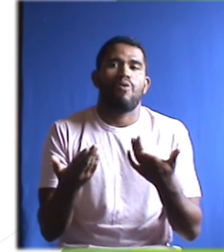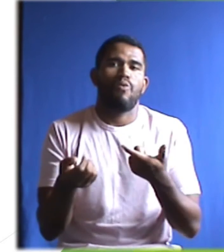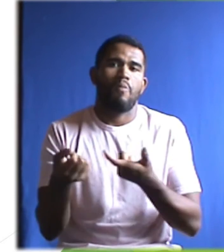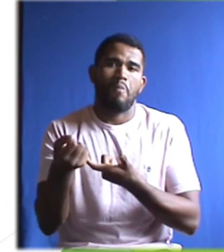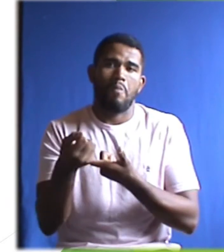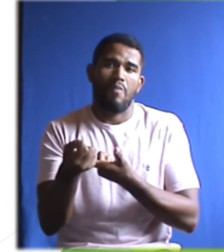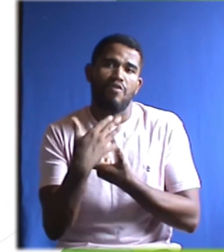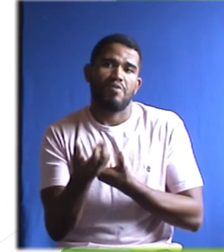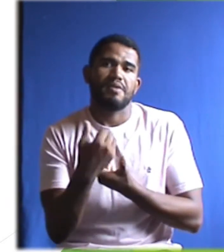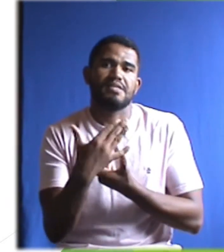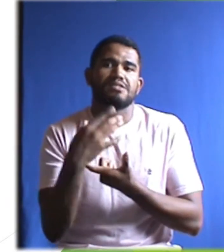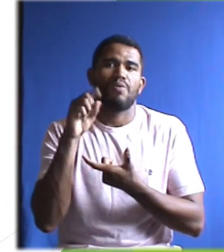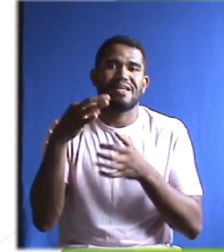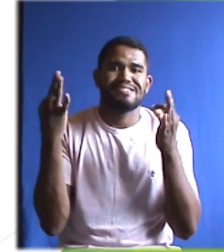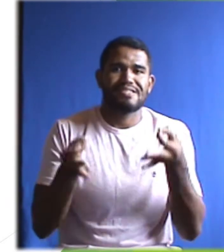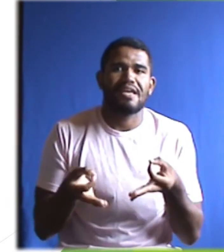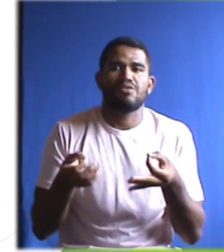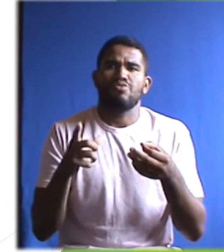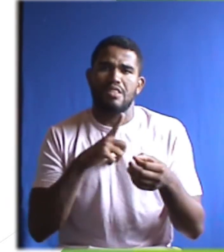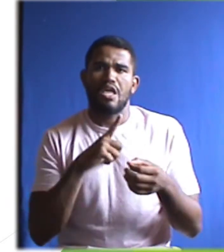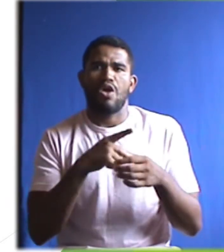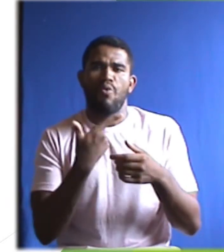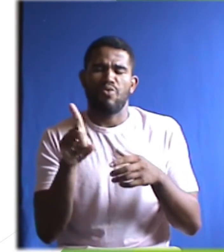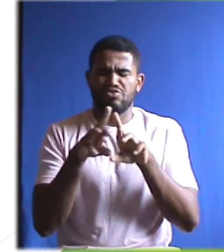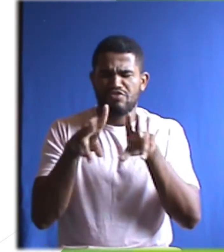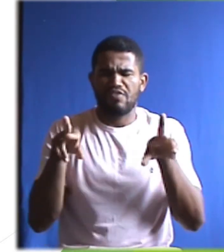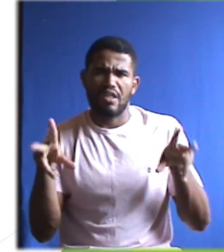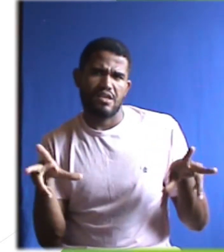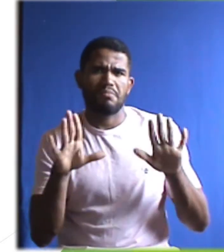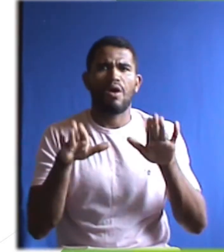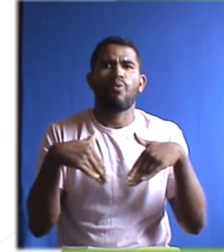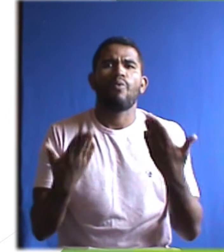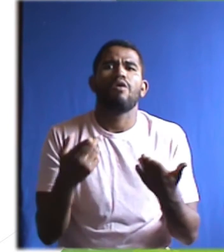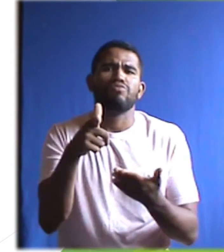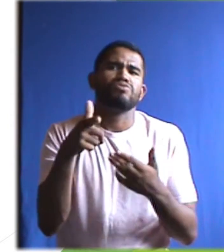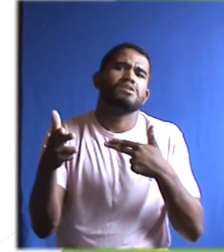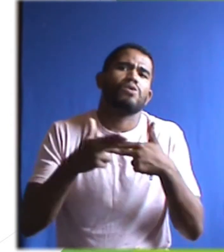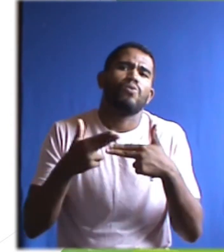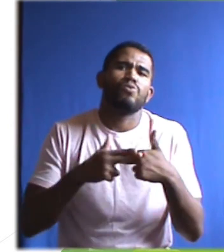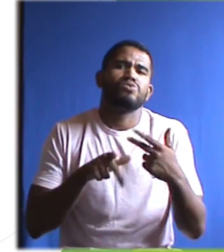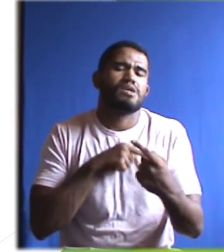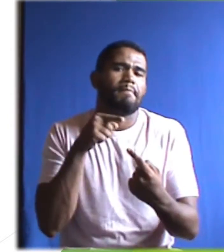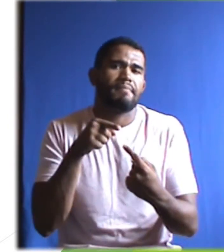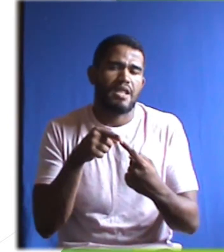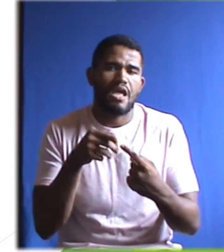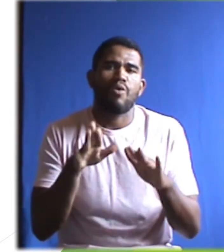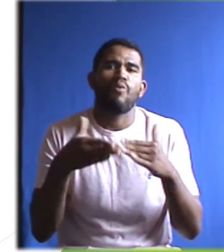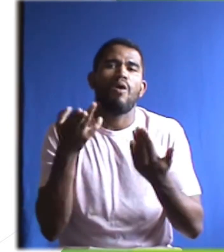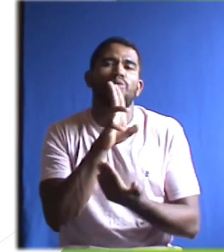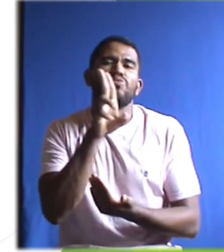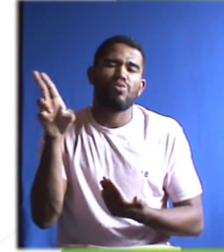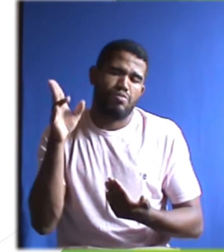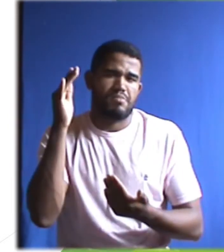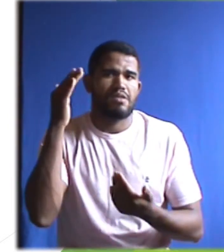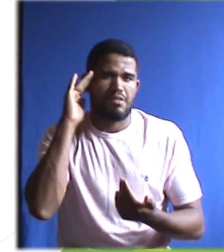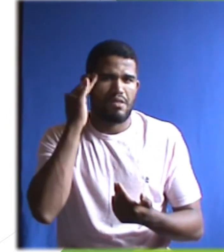Você já parou para pensar que existem outros métodos bem diferentes? Quer dizer, existem outras formas de